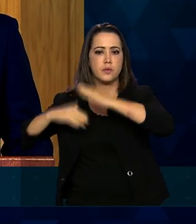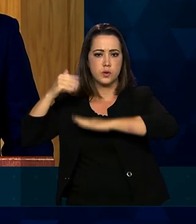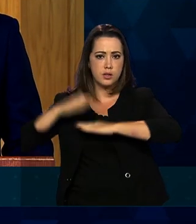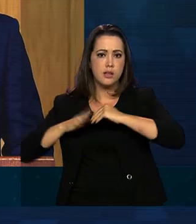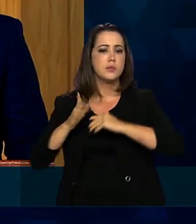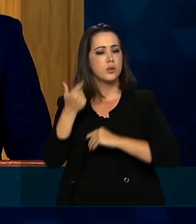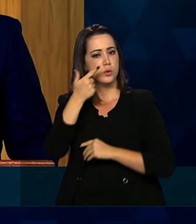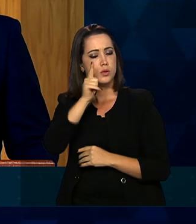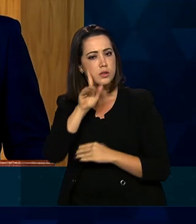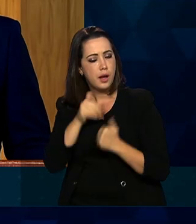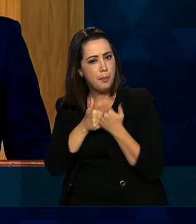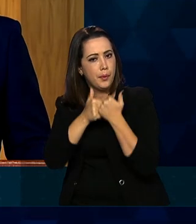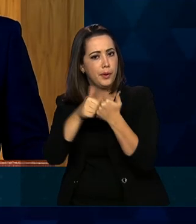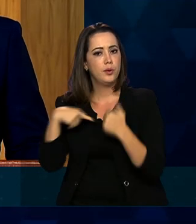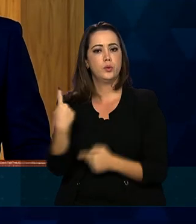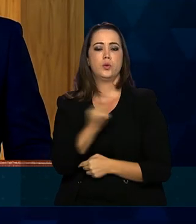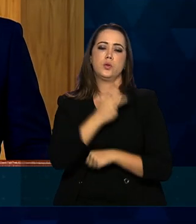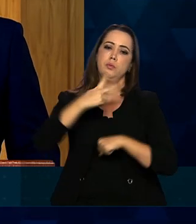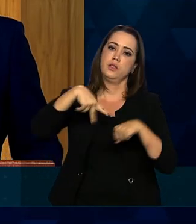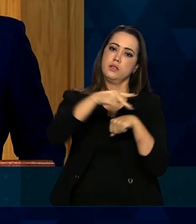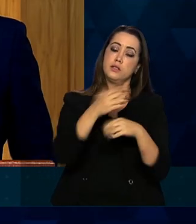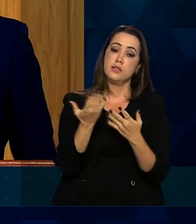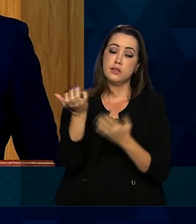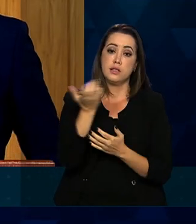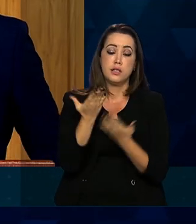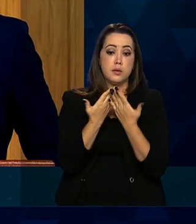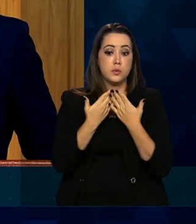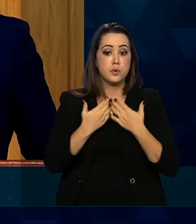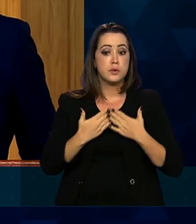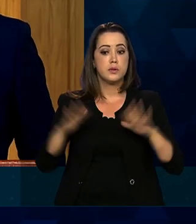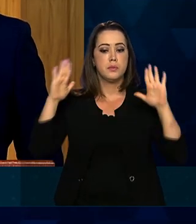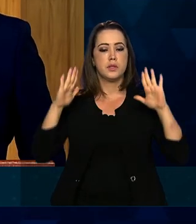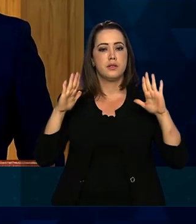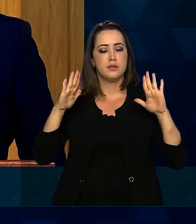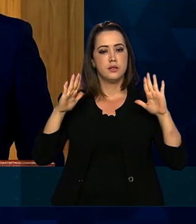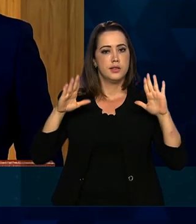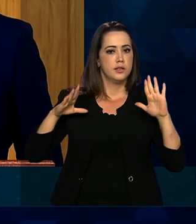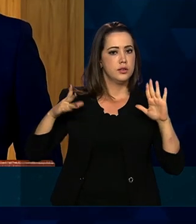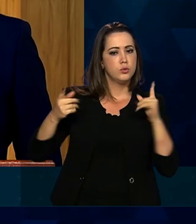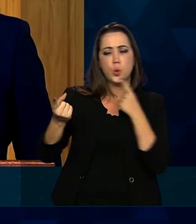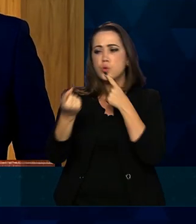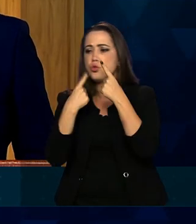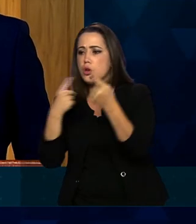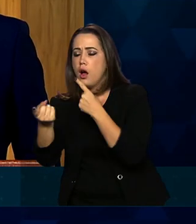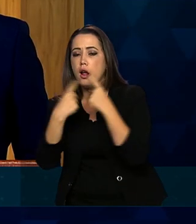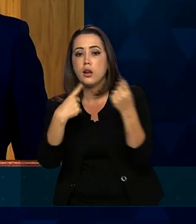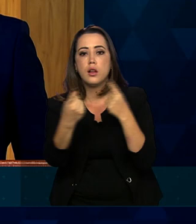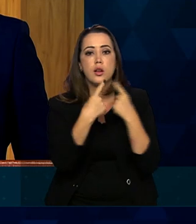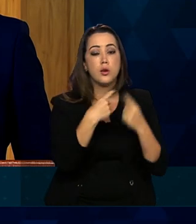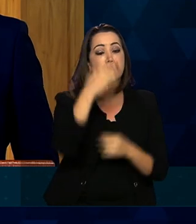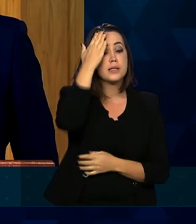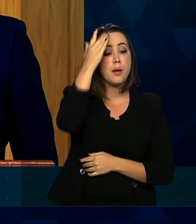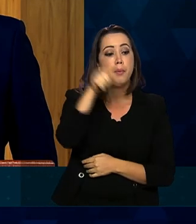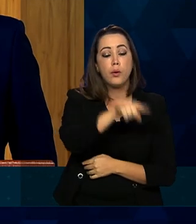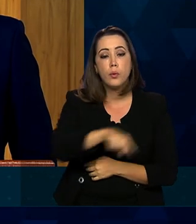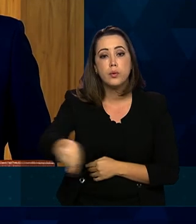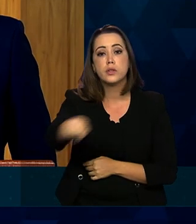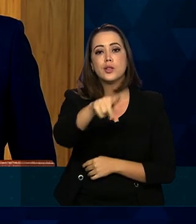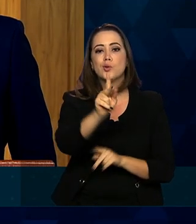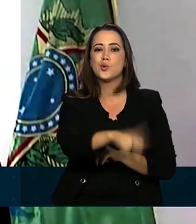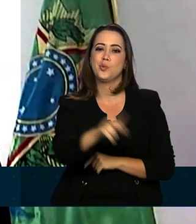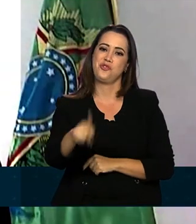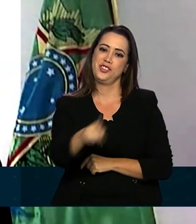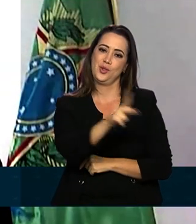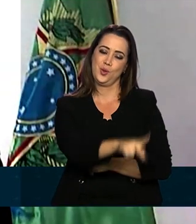nosso país. Queremos abrir um grande diálogo para ouvir os acadêmicos e